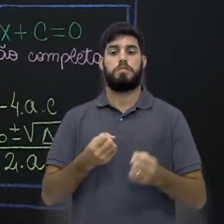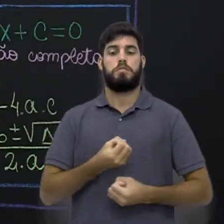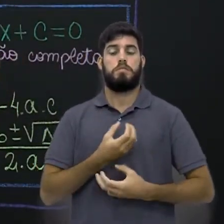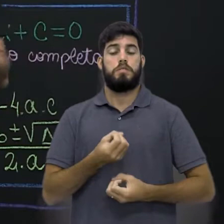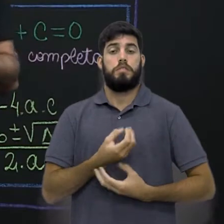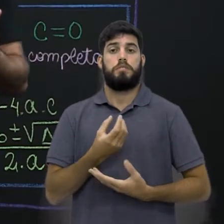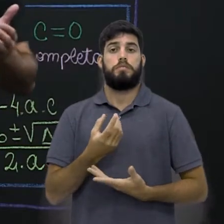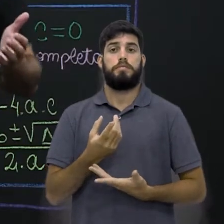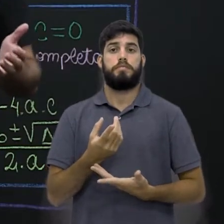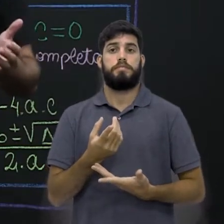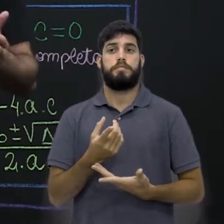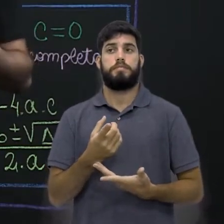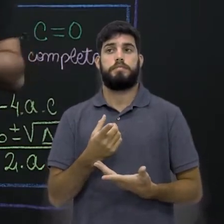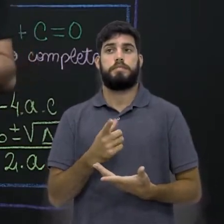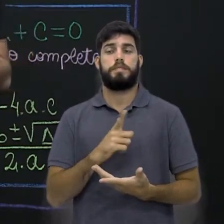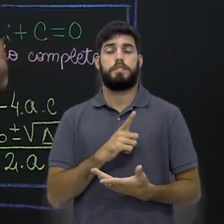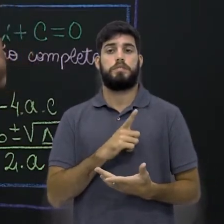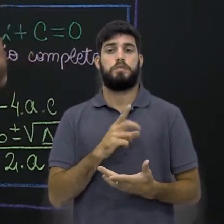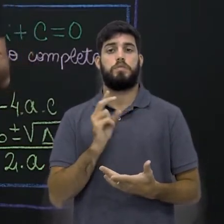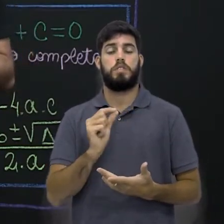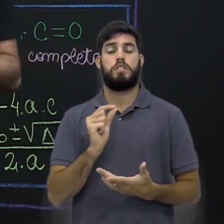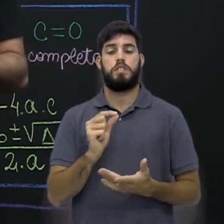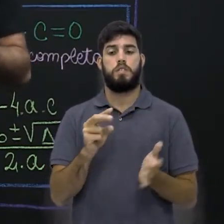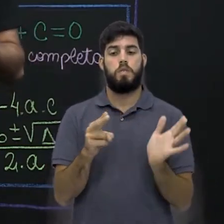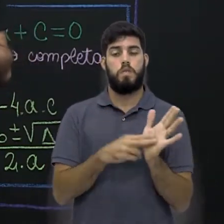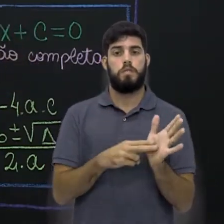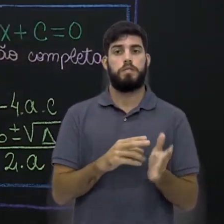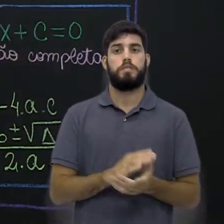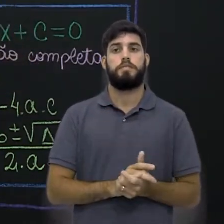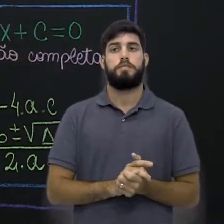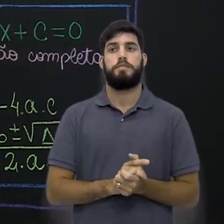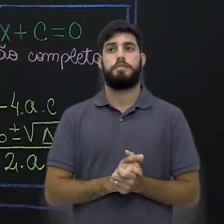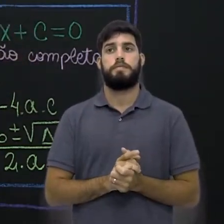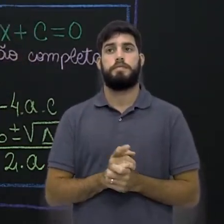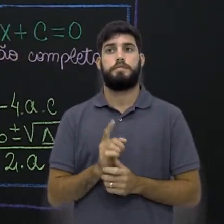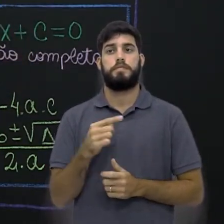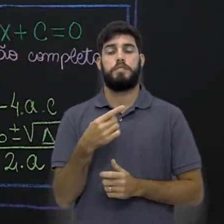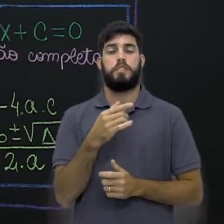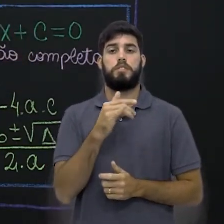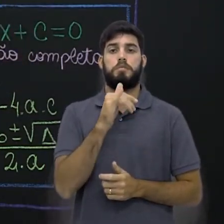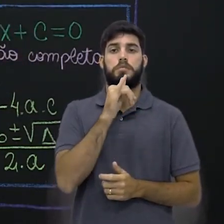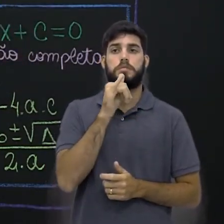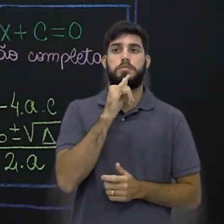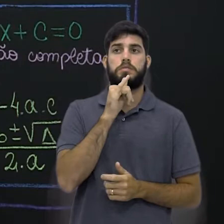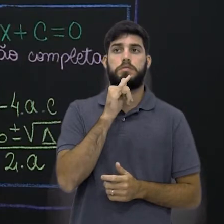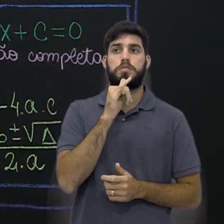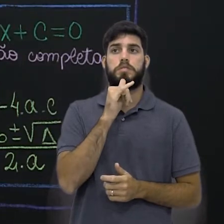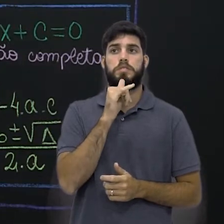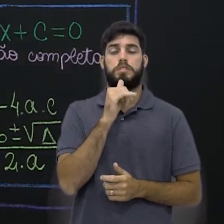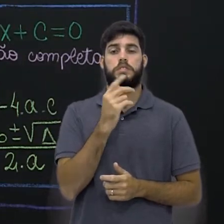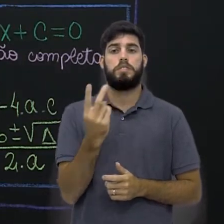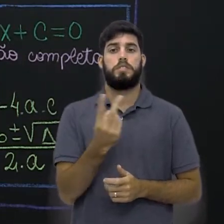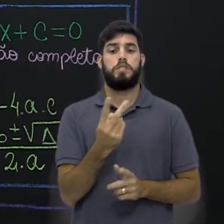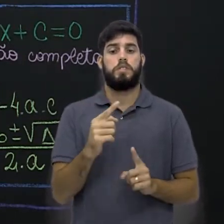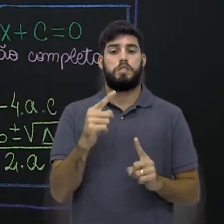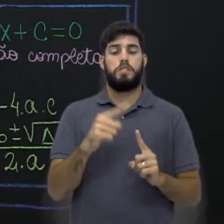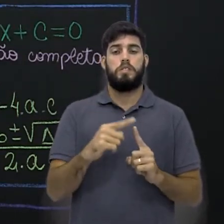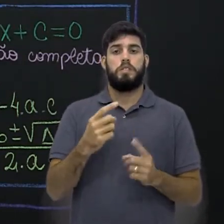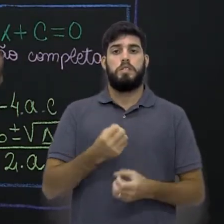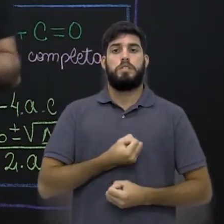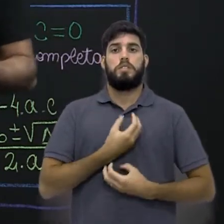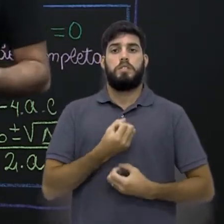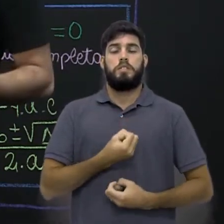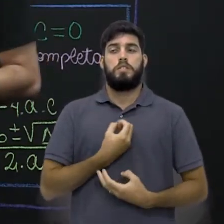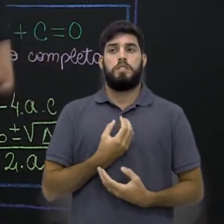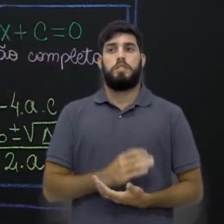onde nela está envolvida igualdade, beleza? Ou seja, nós temos de repente dois tipos de expressões.